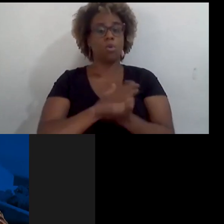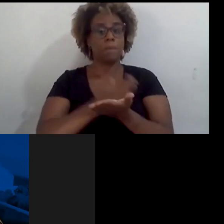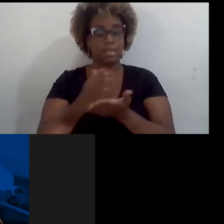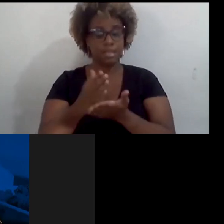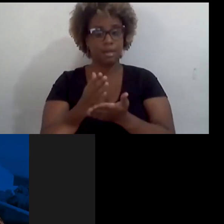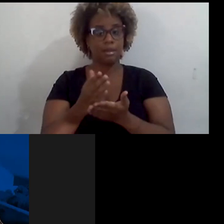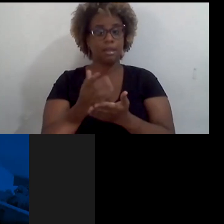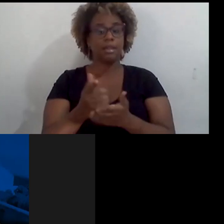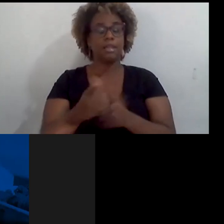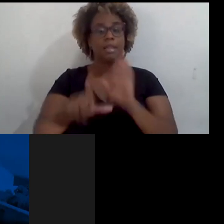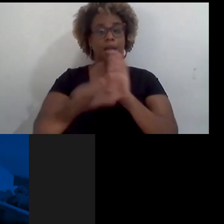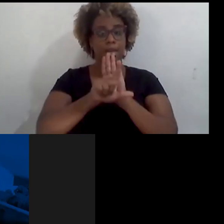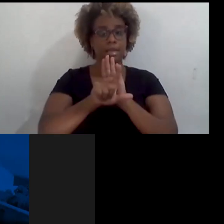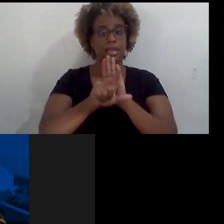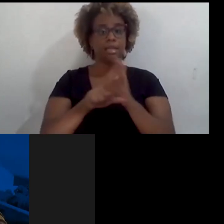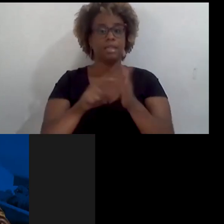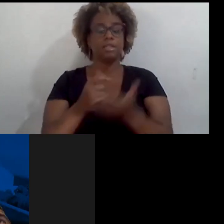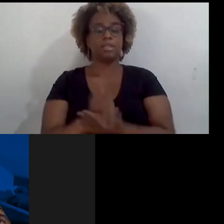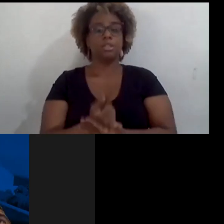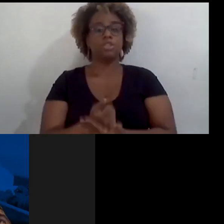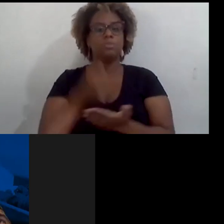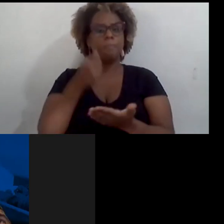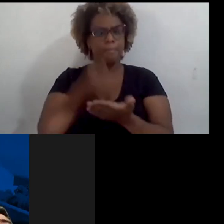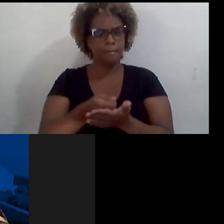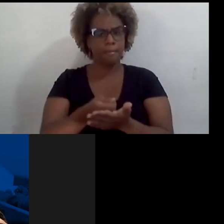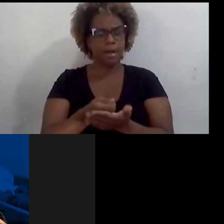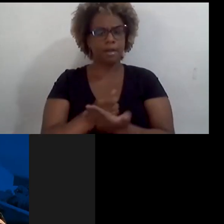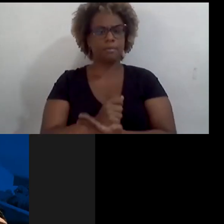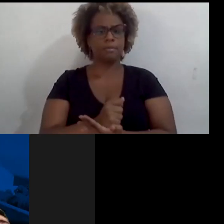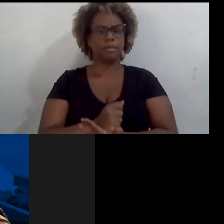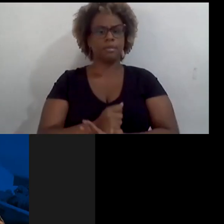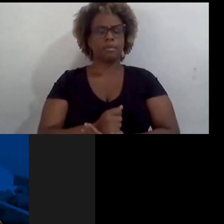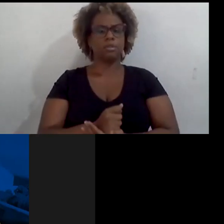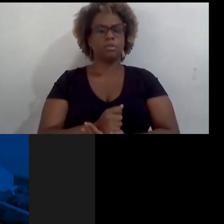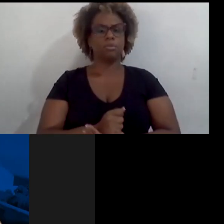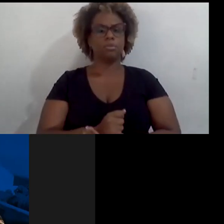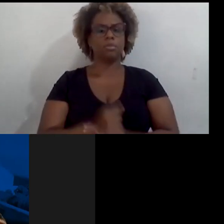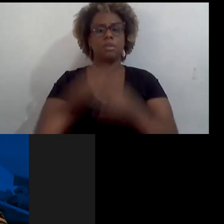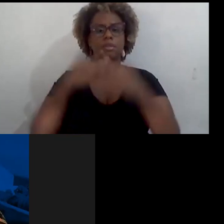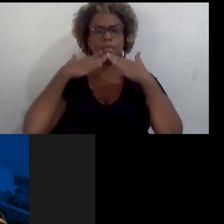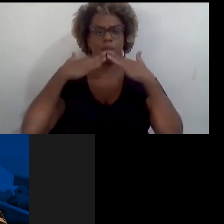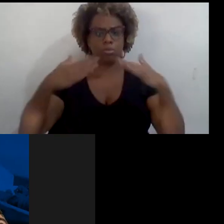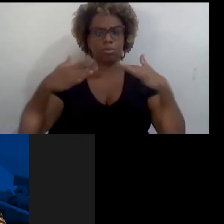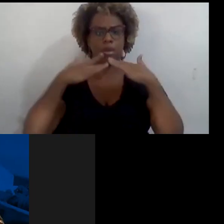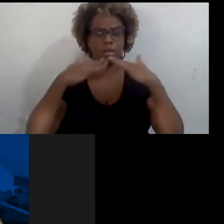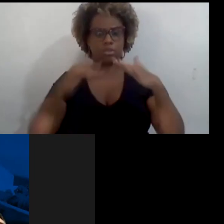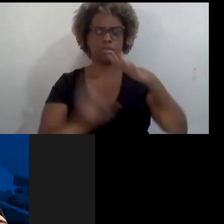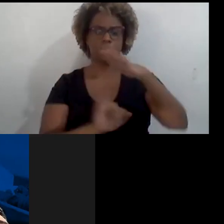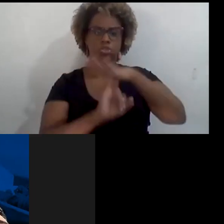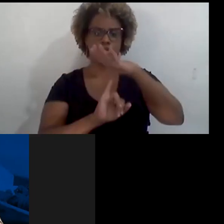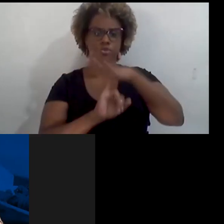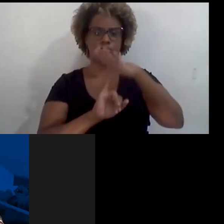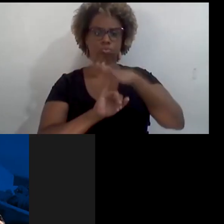Ambientais, né? A Lei de Pagamento por Serviços Ambientais cria o Instituto Jurídico do pagamento por serviços